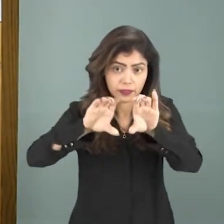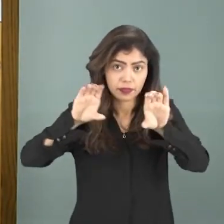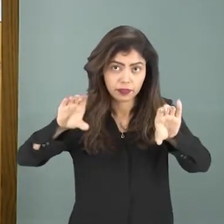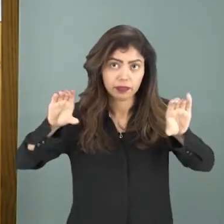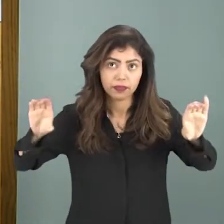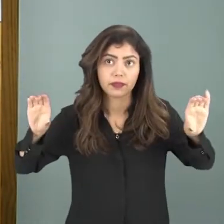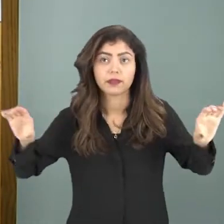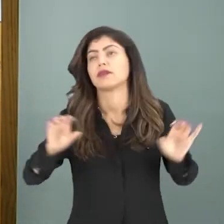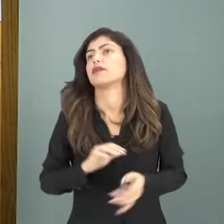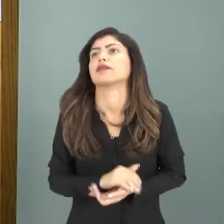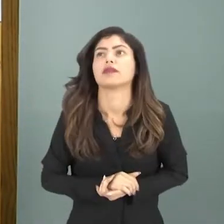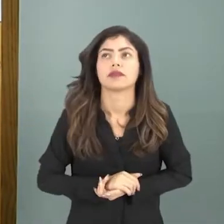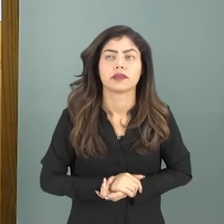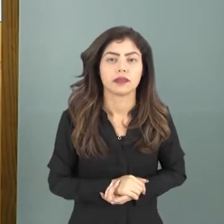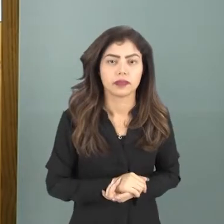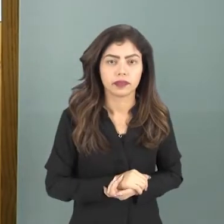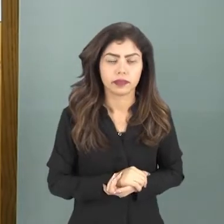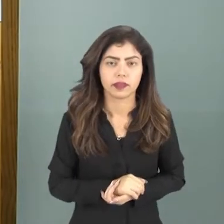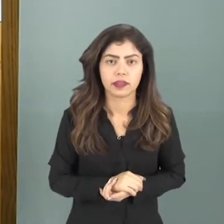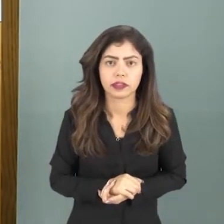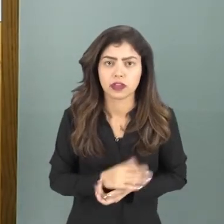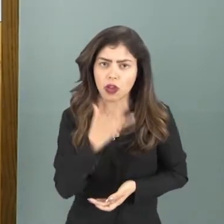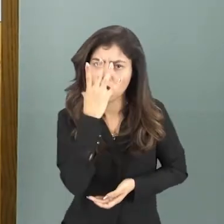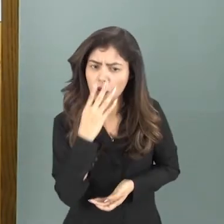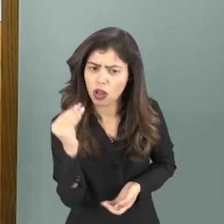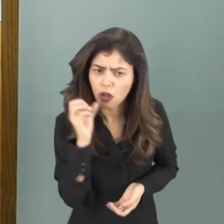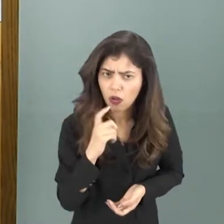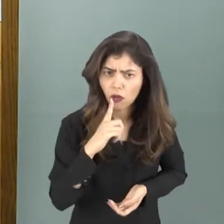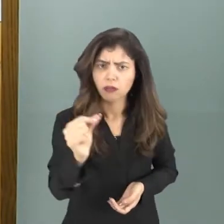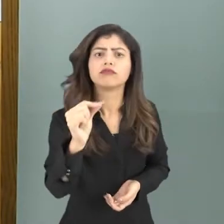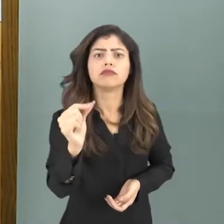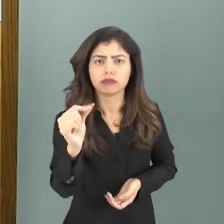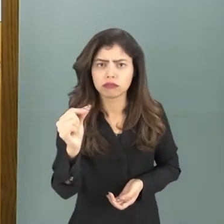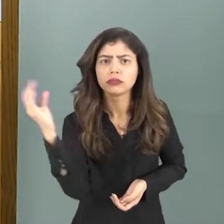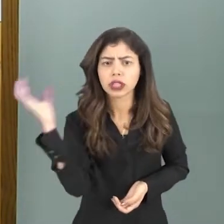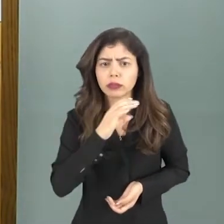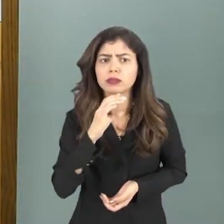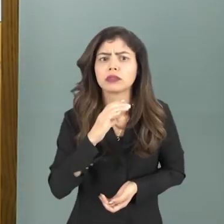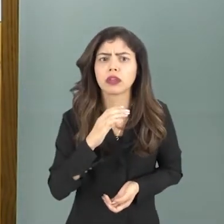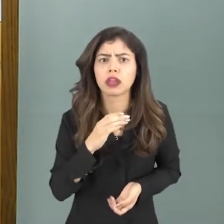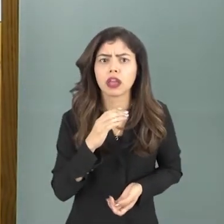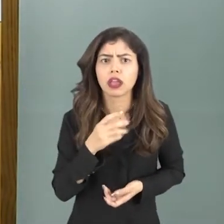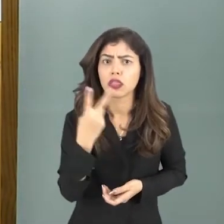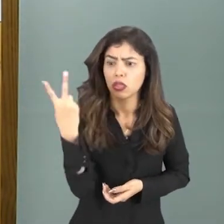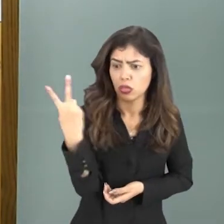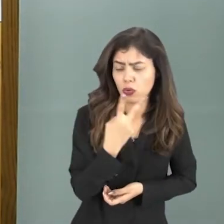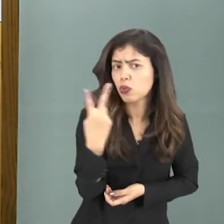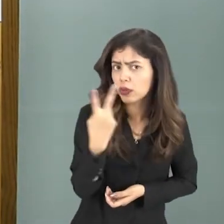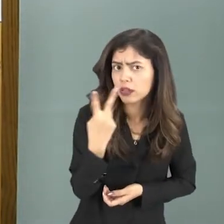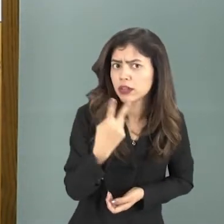com tijolo. O lobo mau correu atrás dele. Agora, em